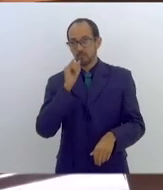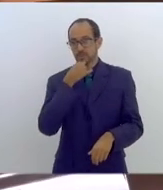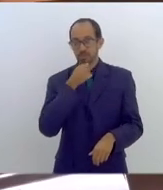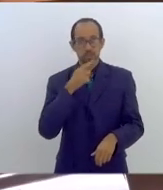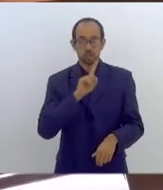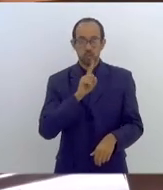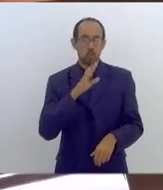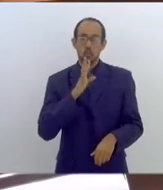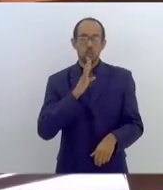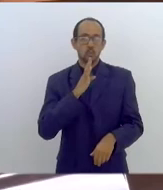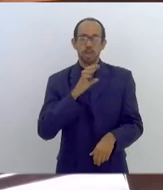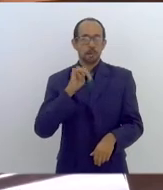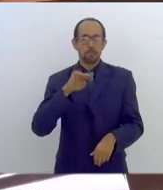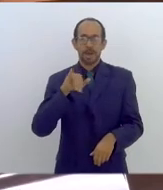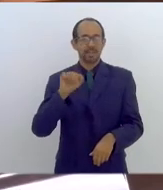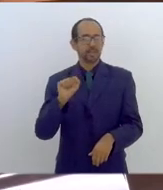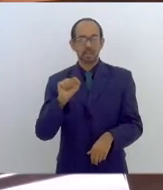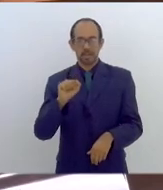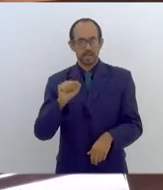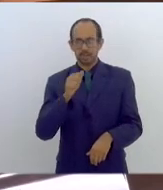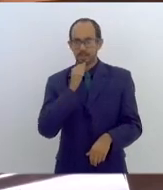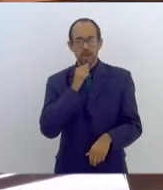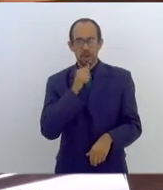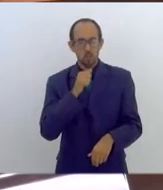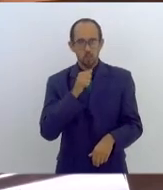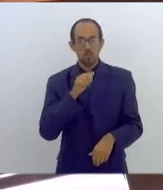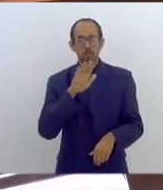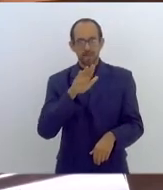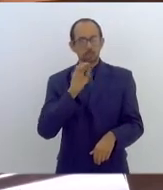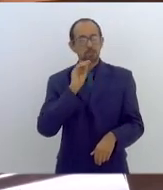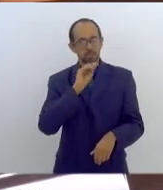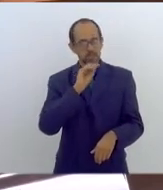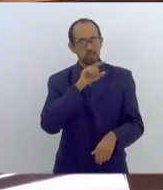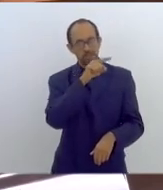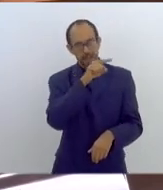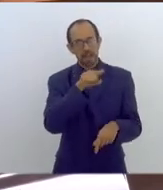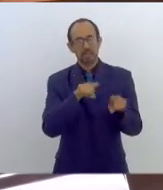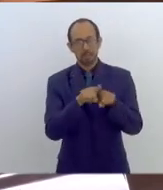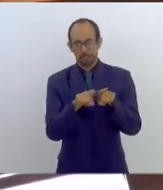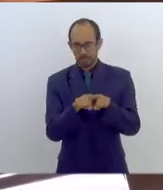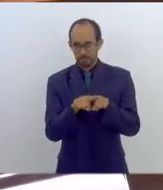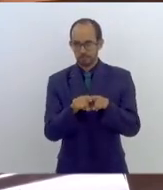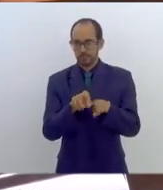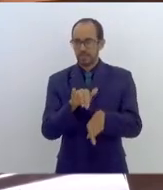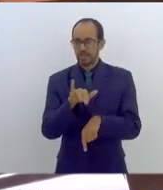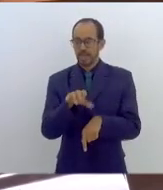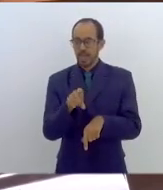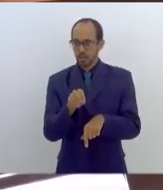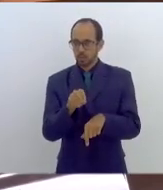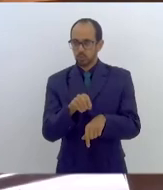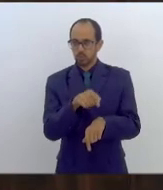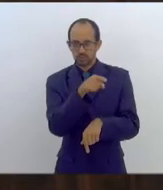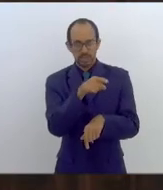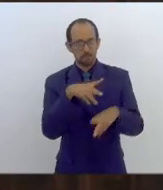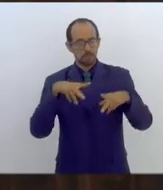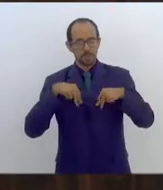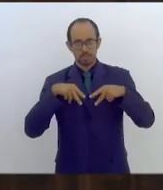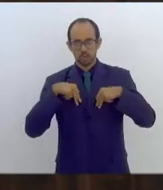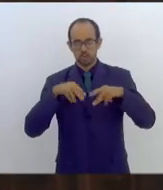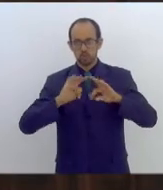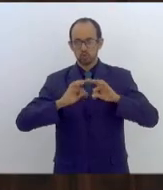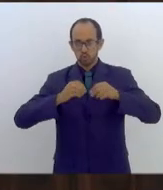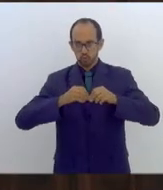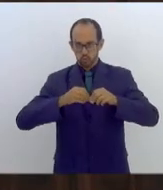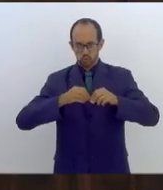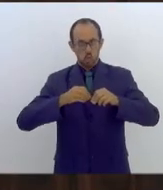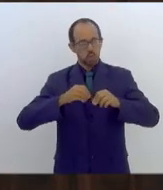conheci no antigo prazer de conhecer a Maria Luiza Mas deixo aqui o meu beijo para ela também Ricardo Você é merecedor de todas